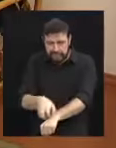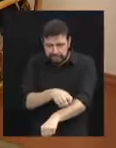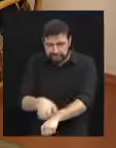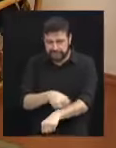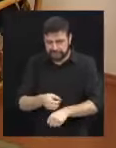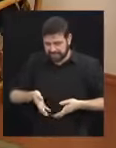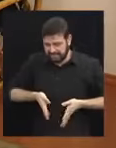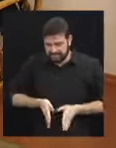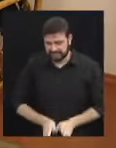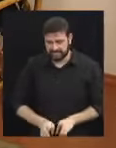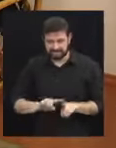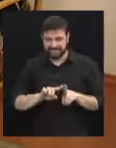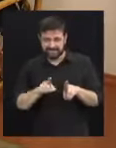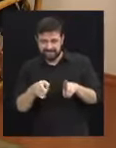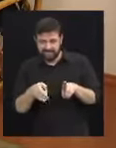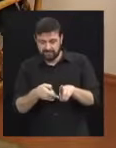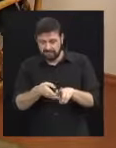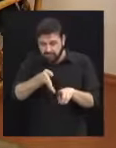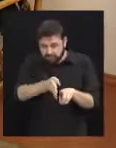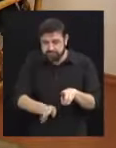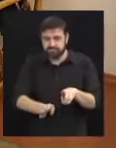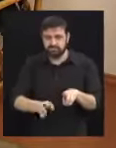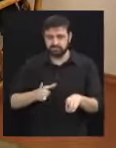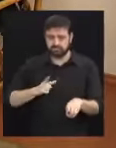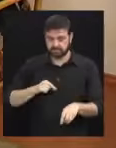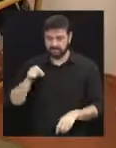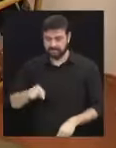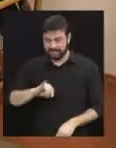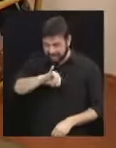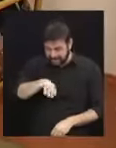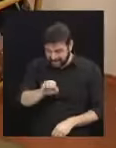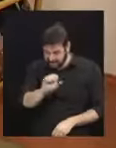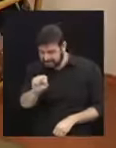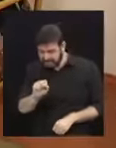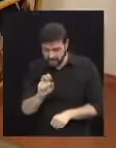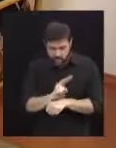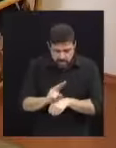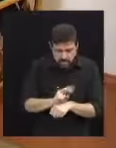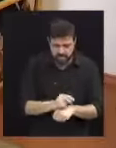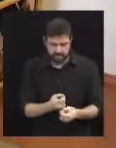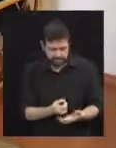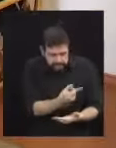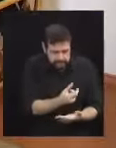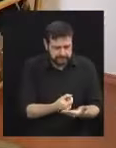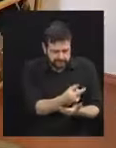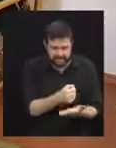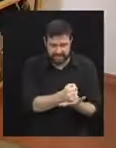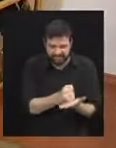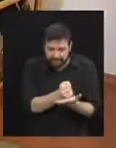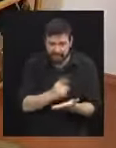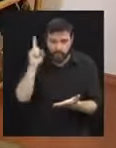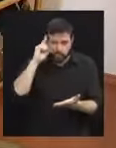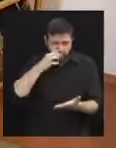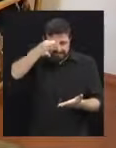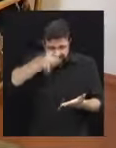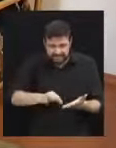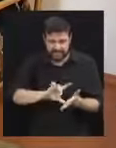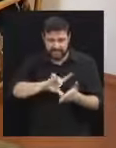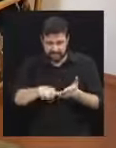fungo. Ela veio prenha, Ela foi veio, resgatada. Então a Jéssica também fazia a medicação deles todo dia, né? Que tinha a hora certa e tudo.